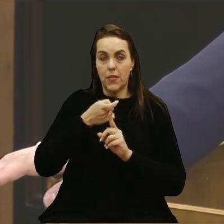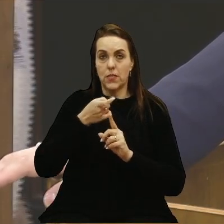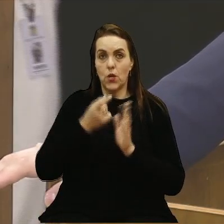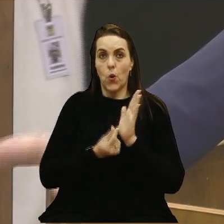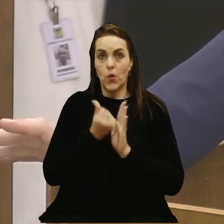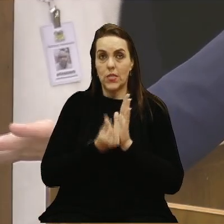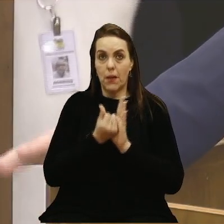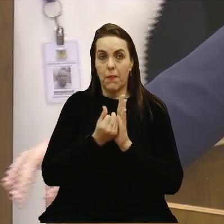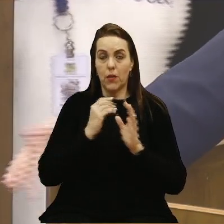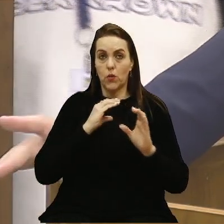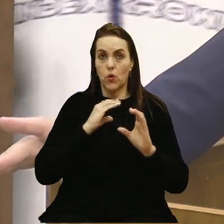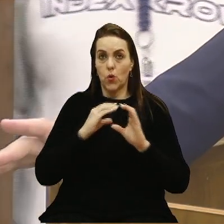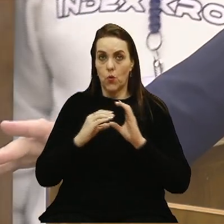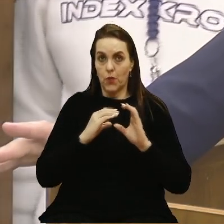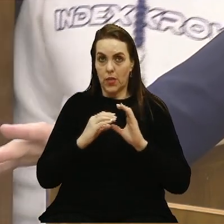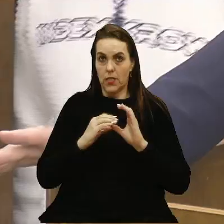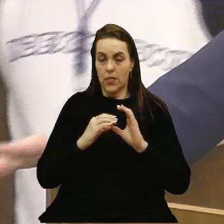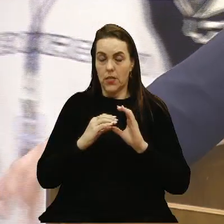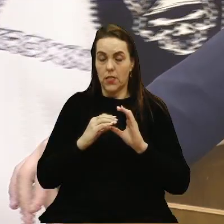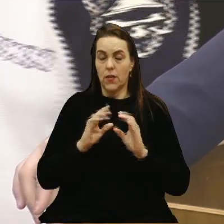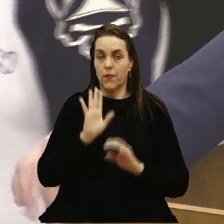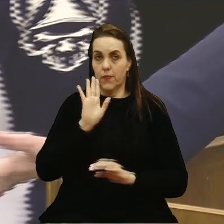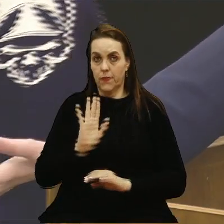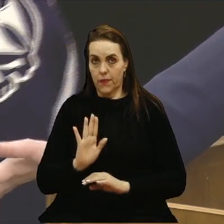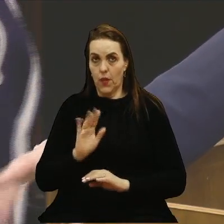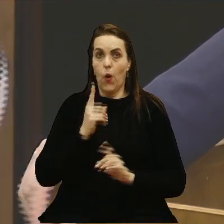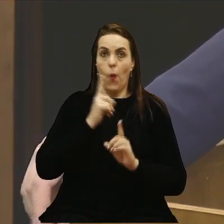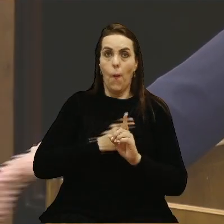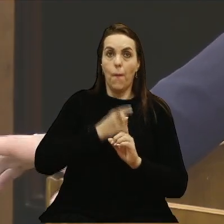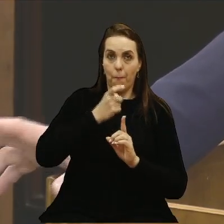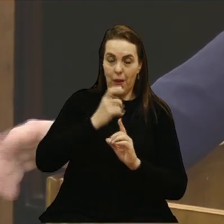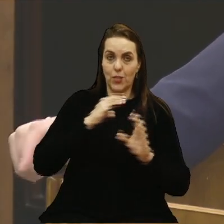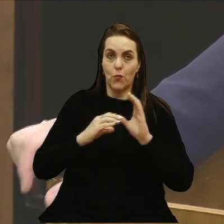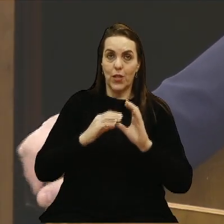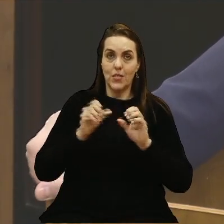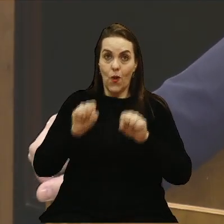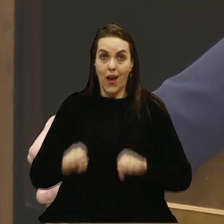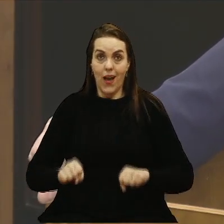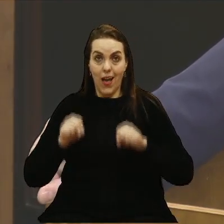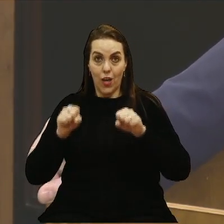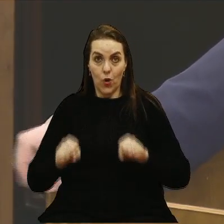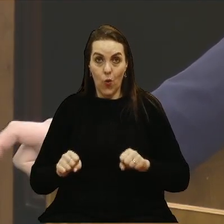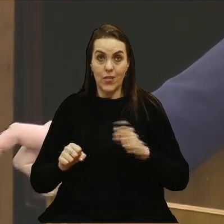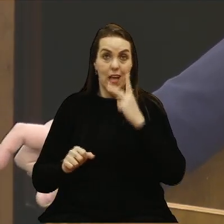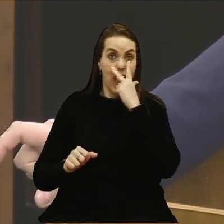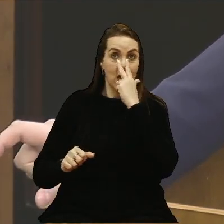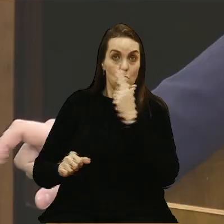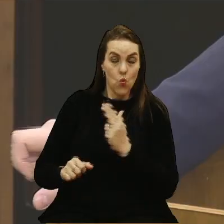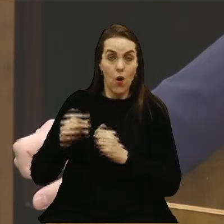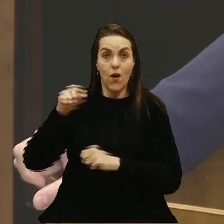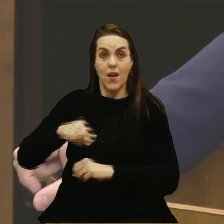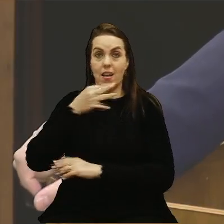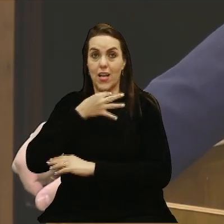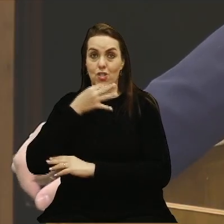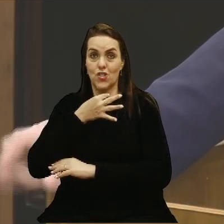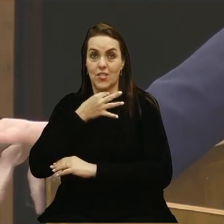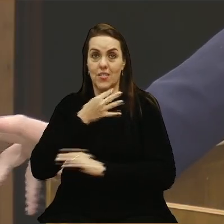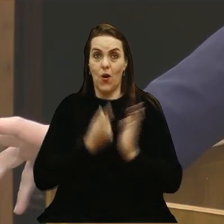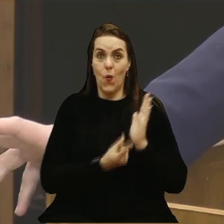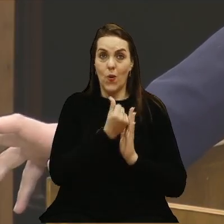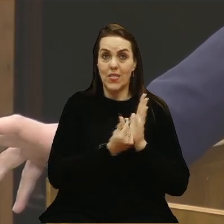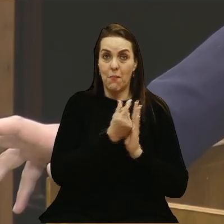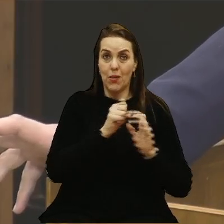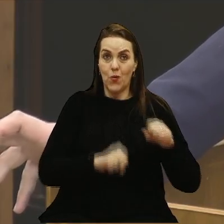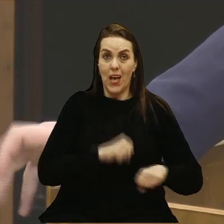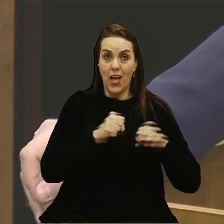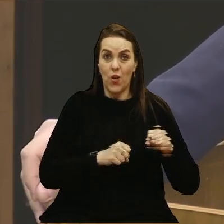de Caxias, ou melhor, um mês da comunicação de Canoas equivale a um ano da comunicação de Caxias, em termos orçamentários. O que é um